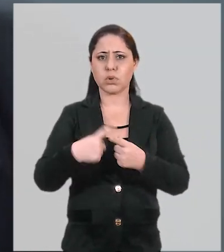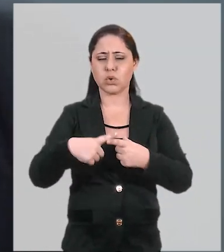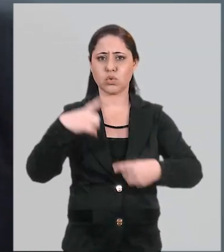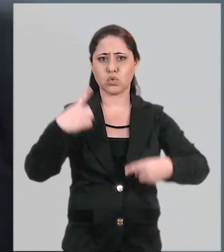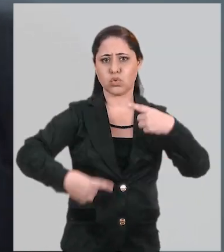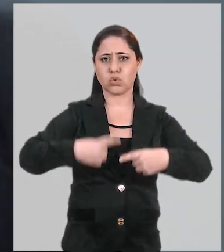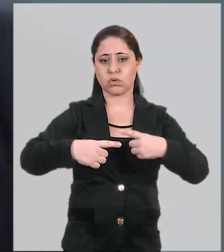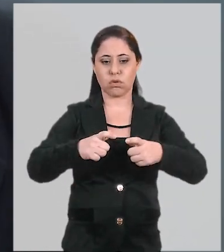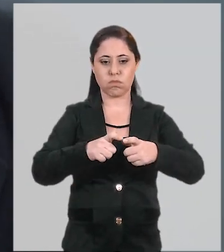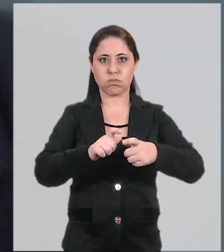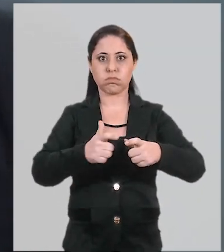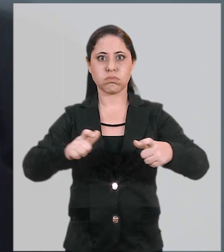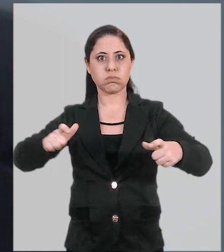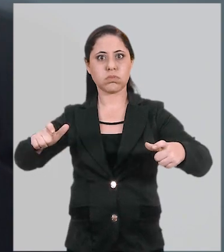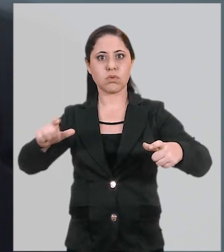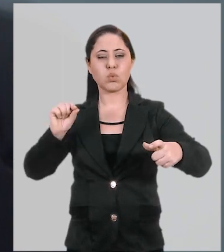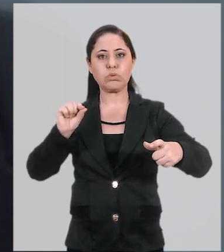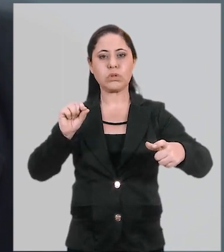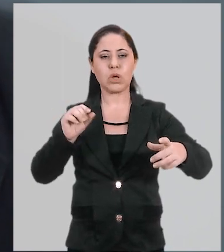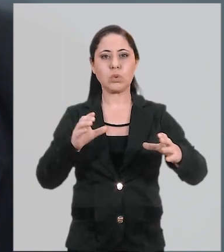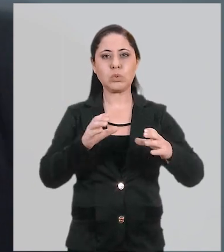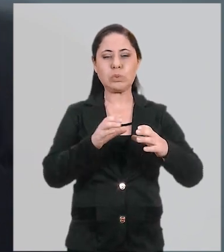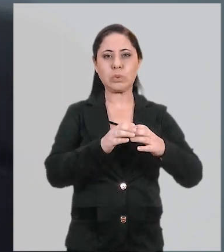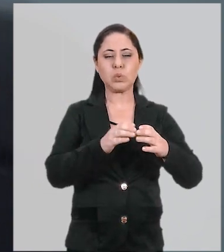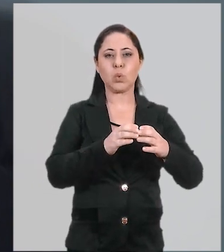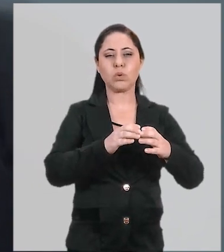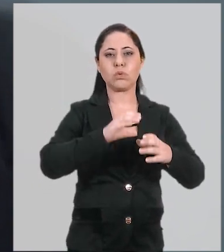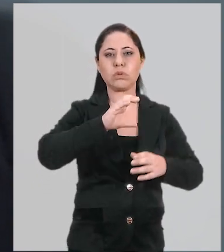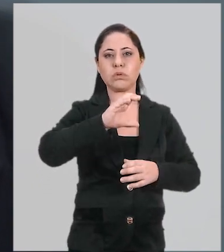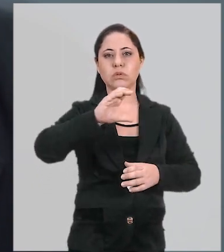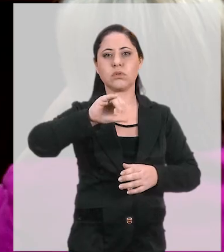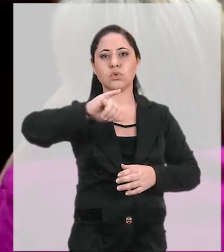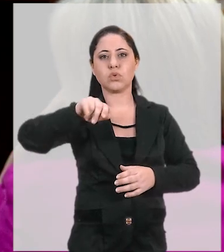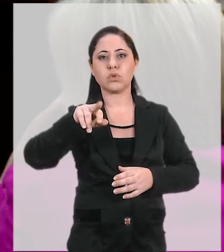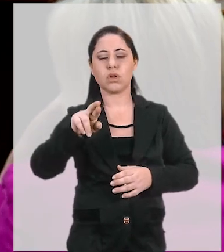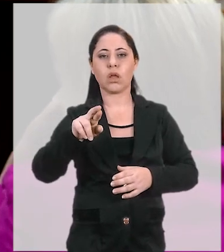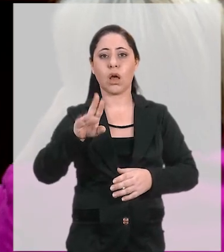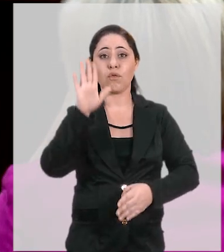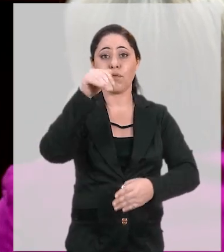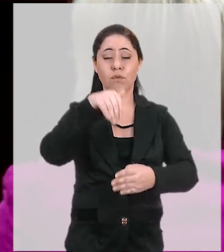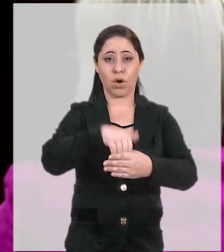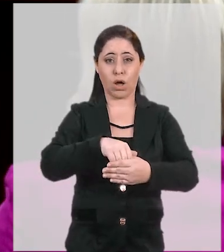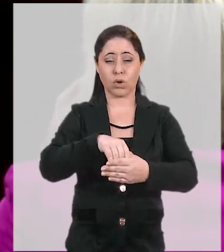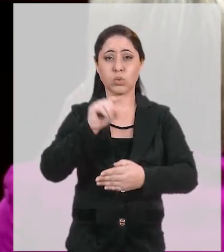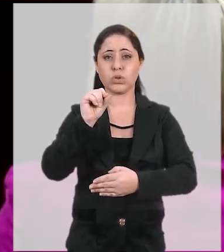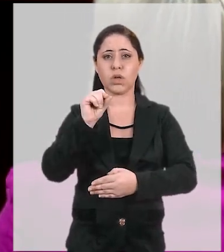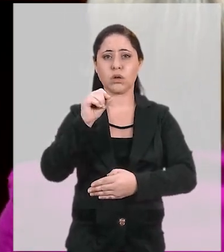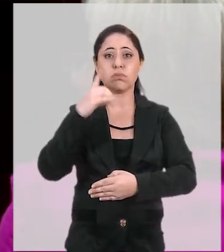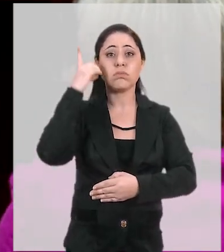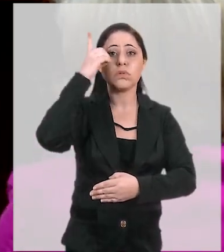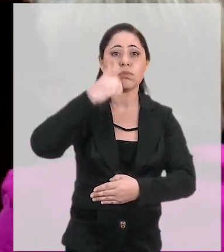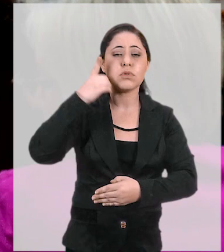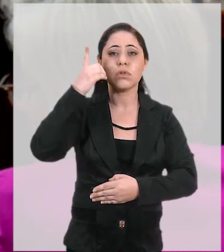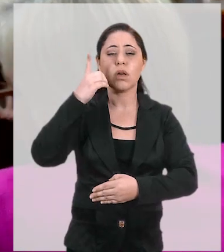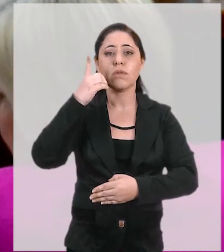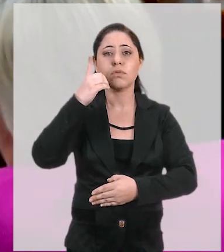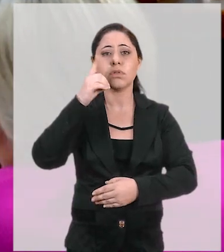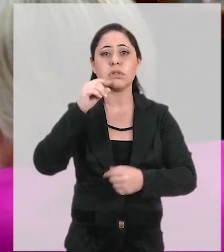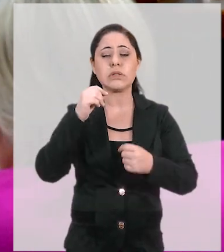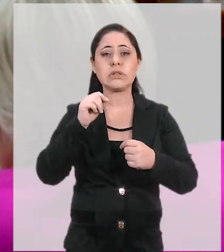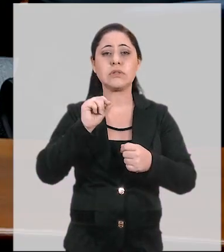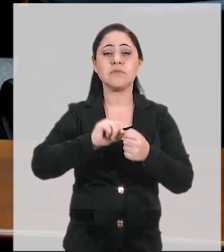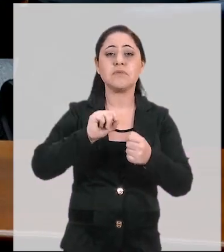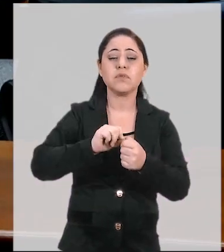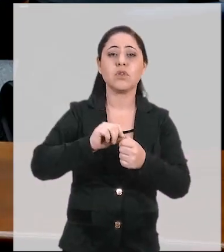as discussões elas se ampliaram na Comissão de Constituição e Justiça, os votos são, os parlamentares têm procurado fazer